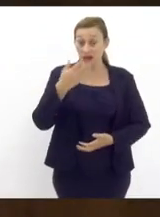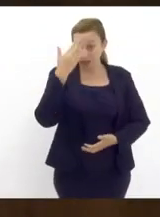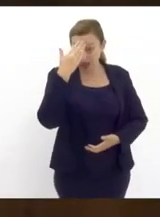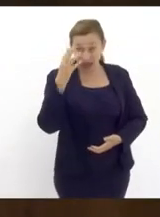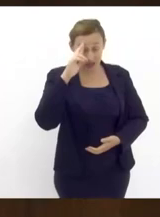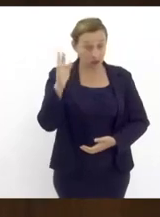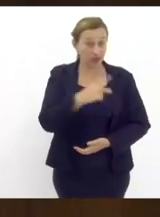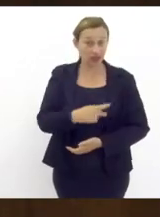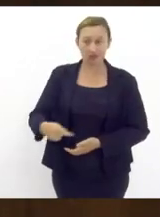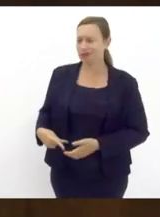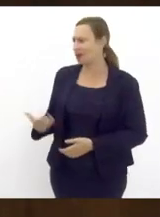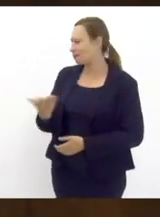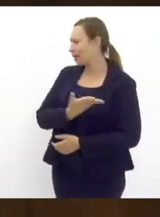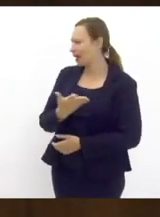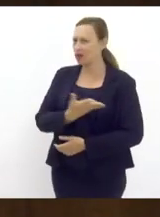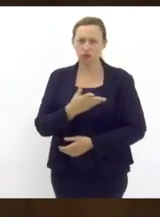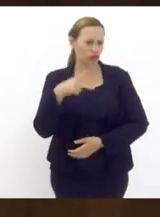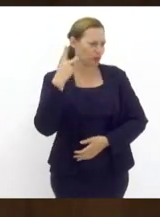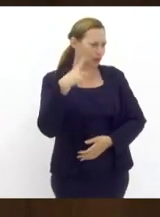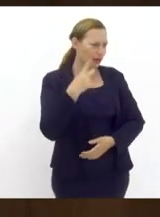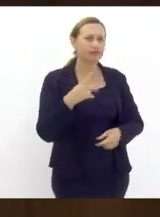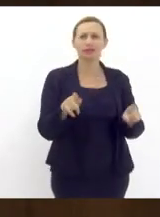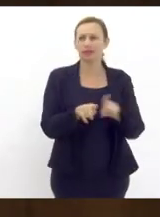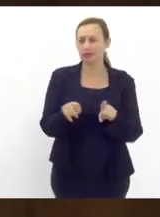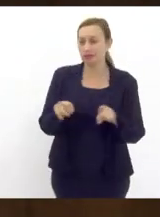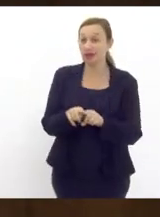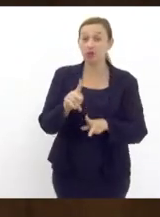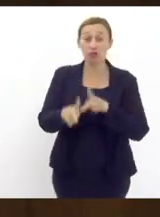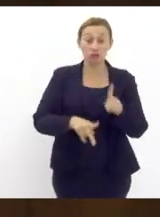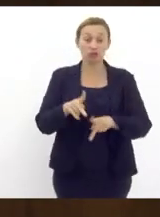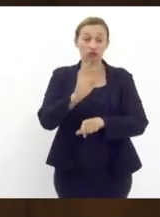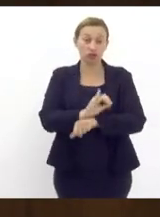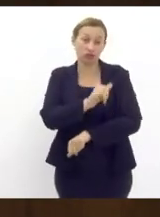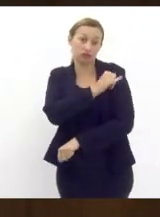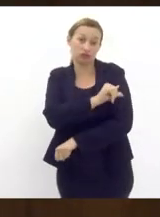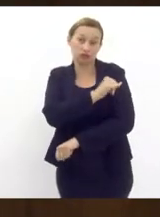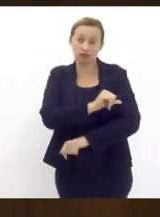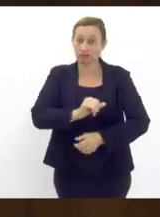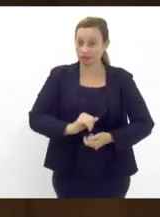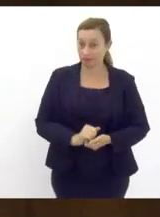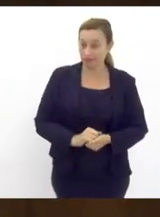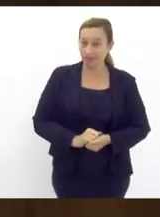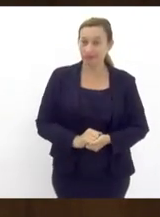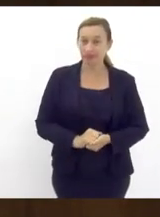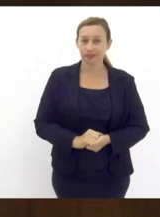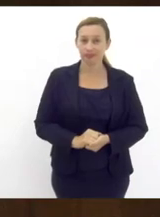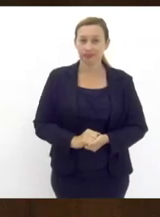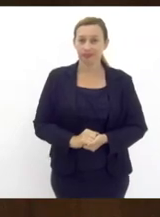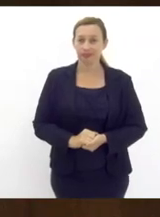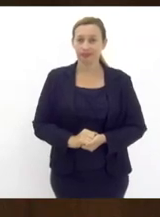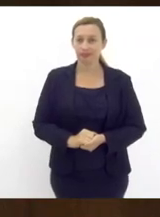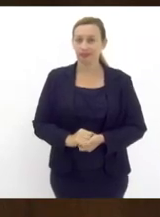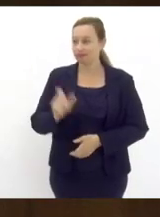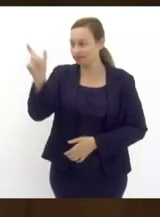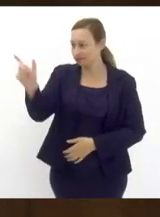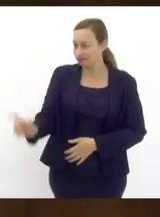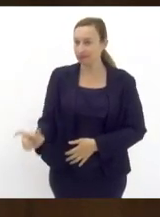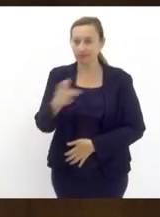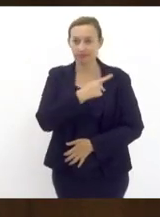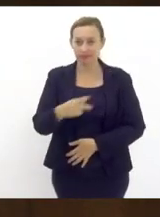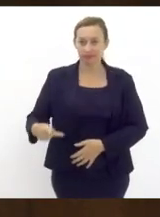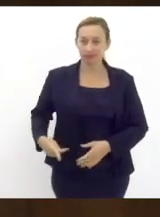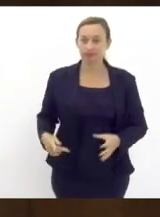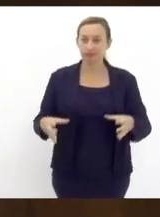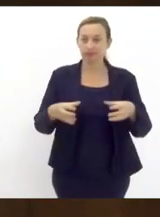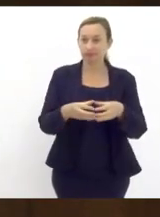tanto os meus colegas parlamentares e principalmente a população do estado do Rio de Janeiro que na pessoa do presidente da Comissão